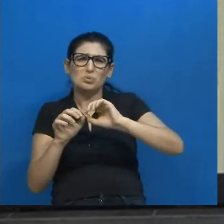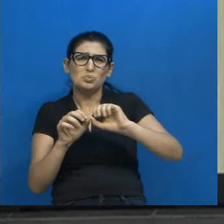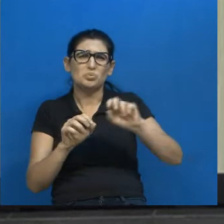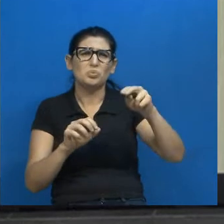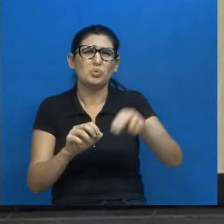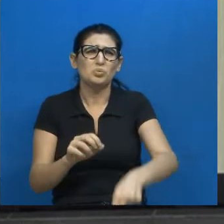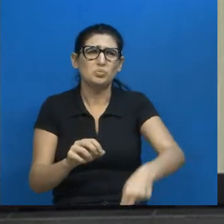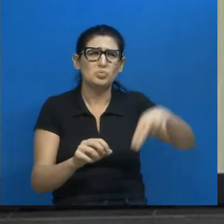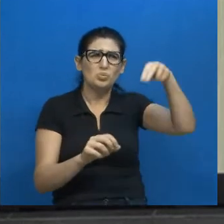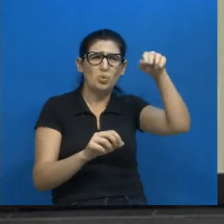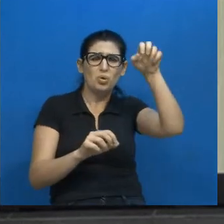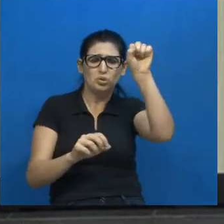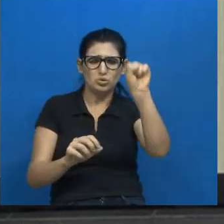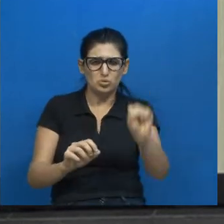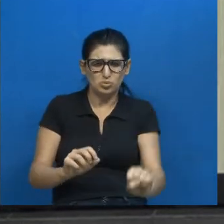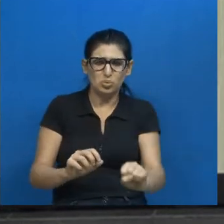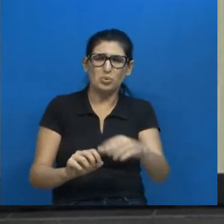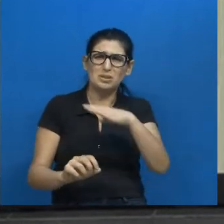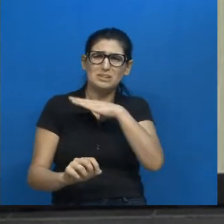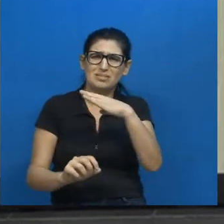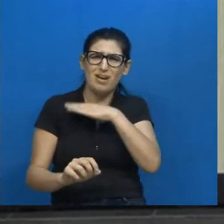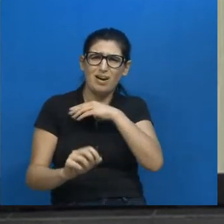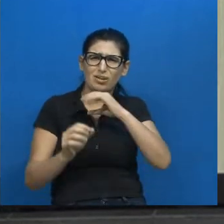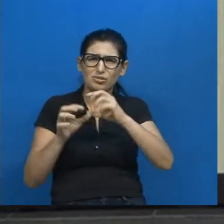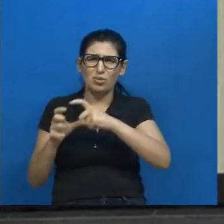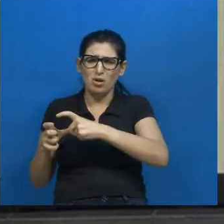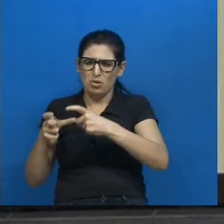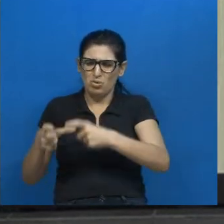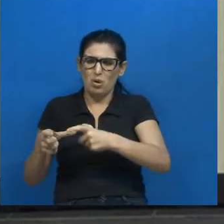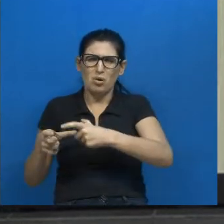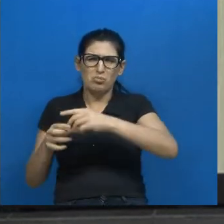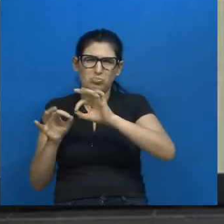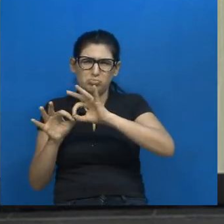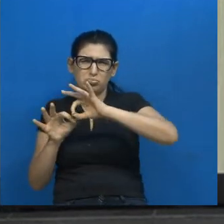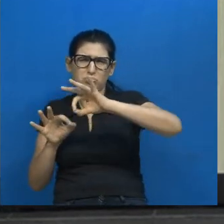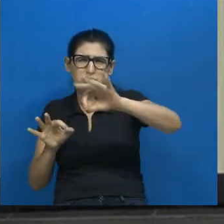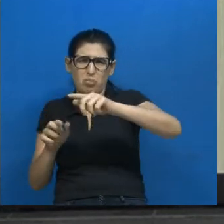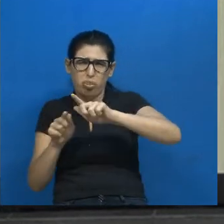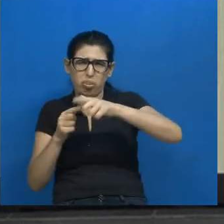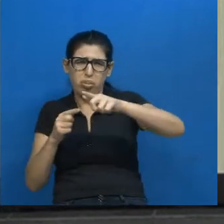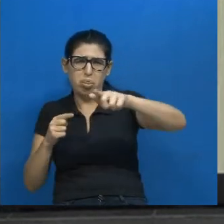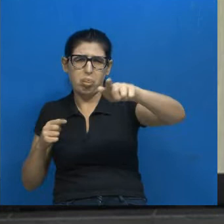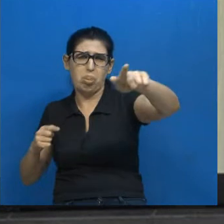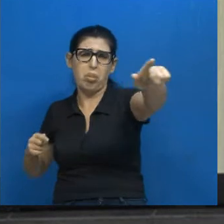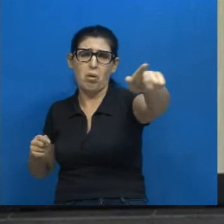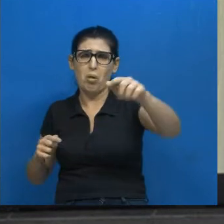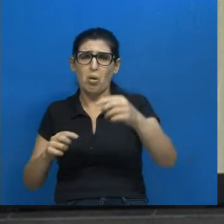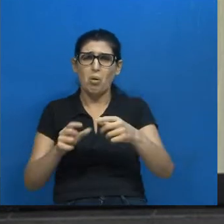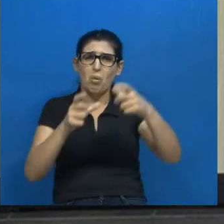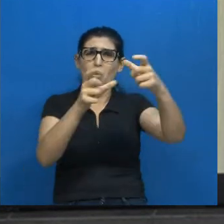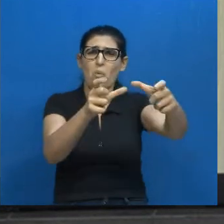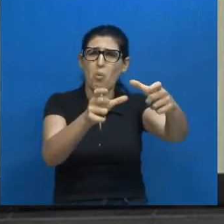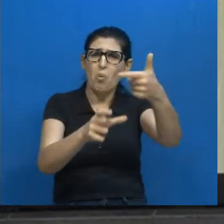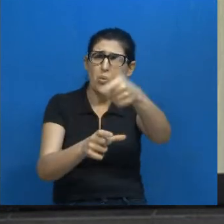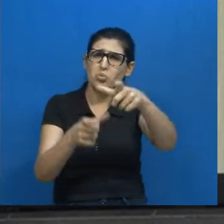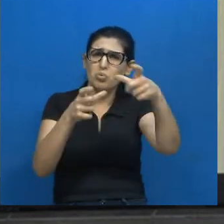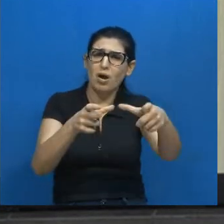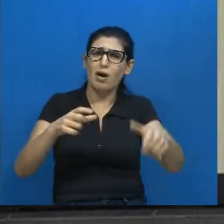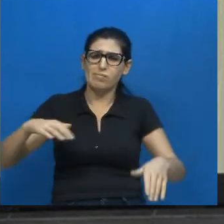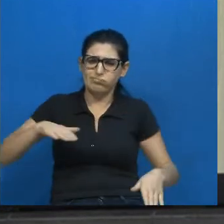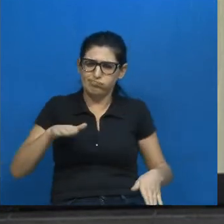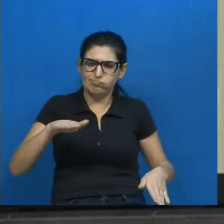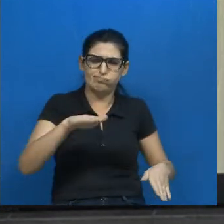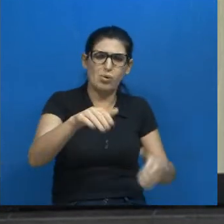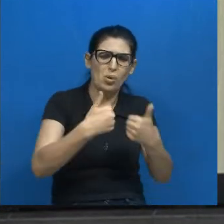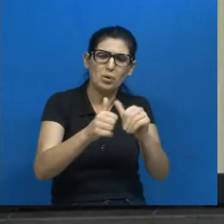Então, eu imagino o transtorno, o cálculo vai errar com toda certeza, mas eu acho que deveria